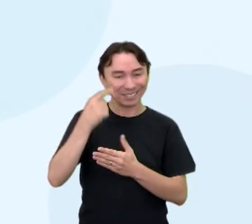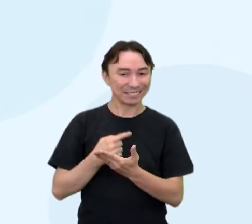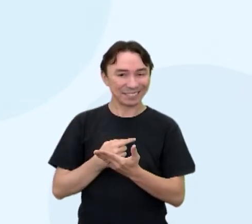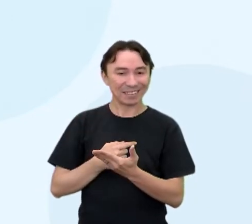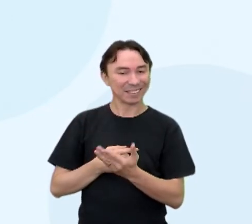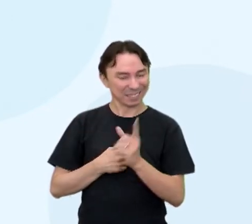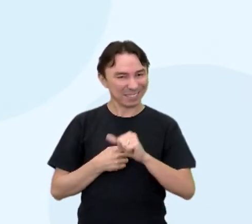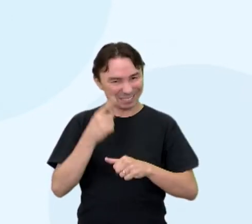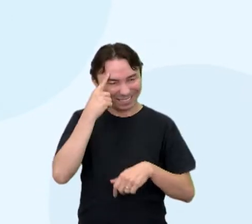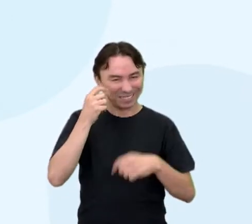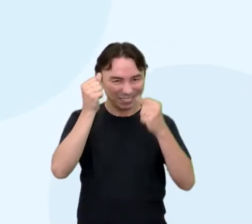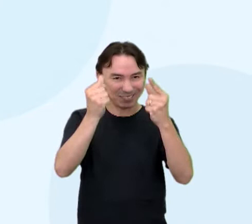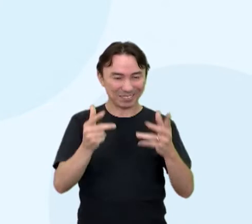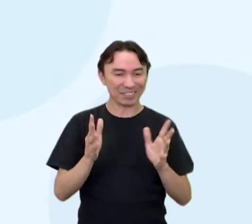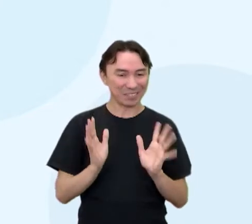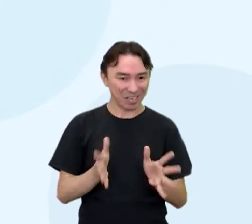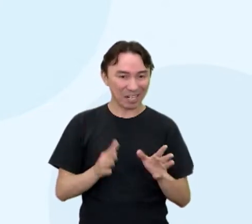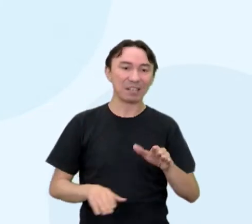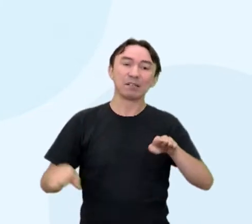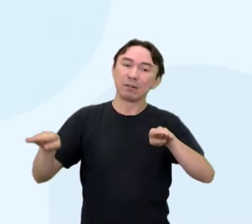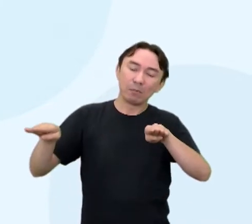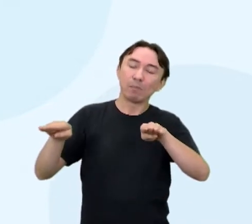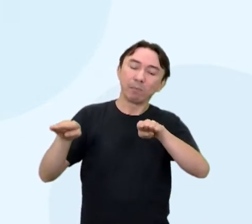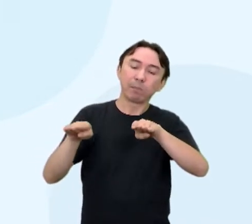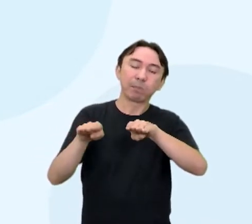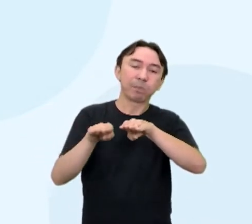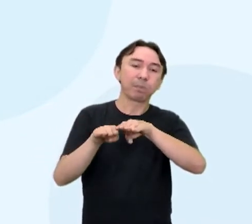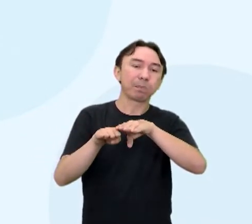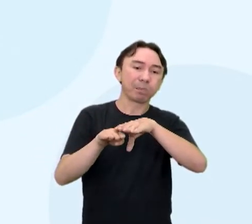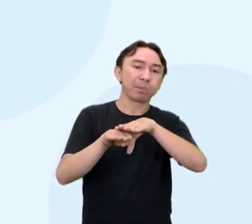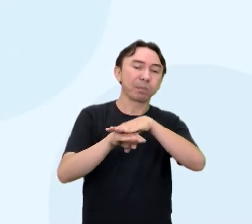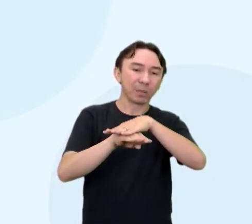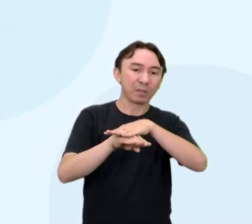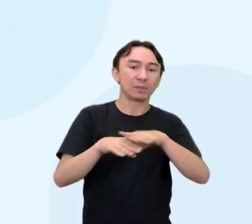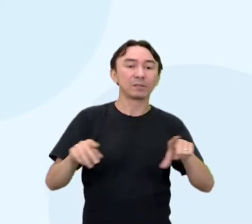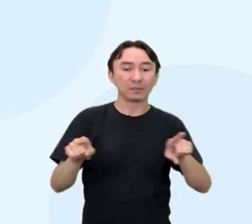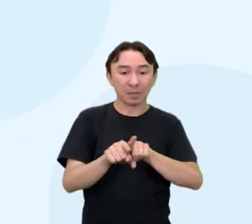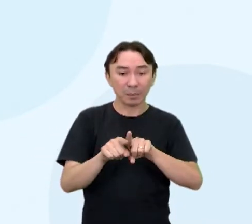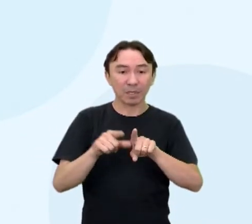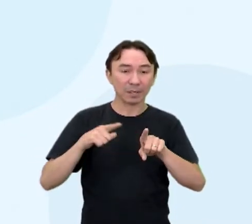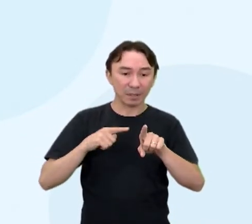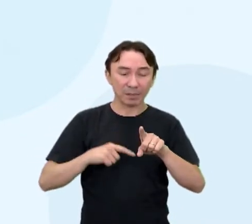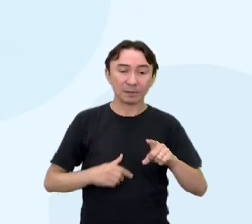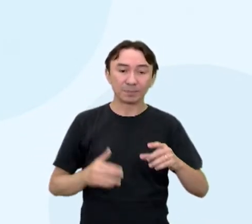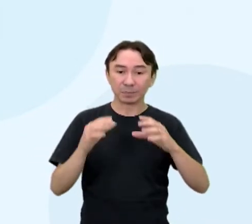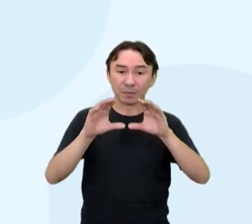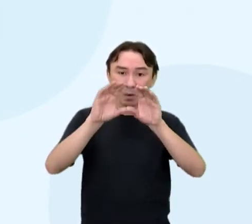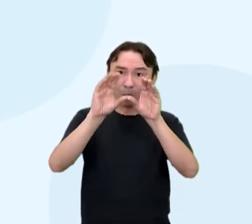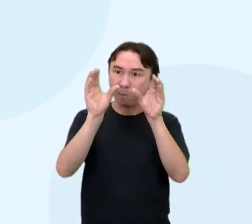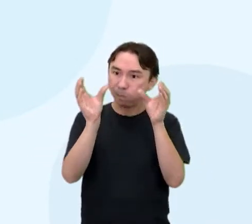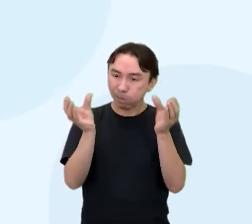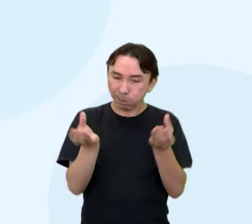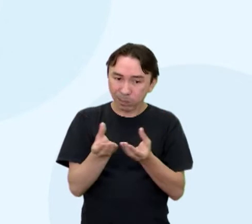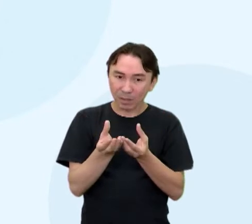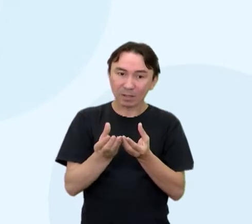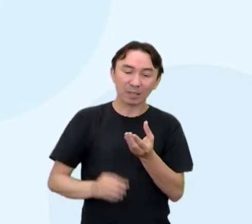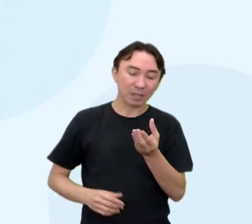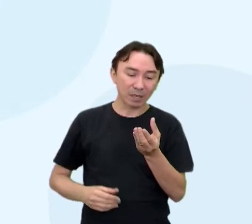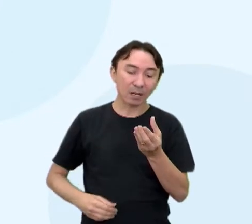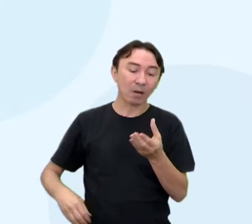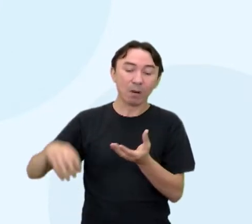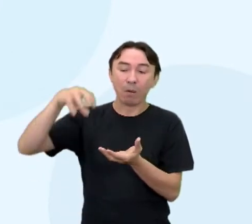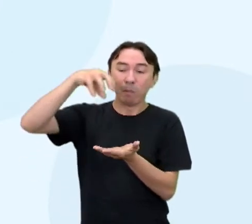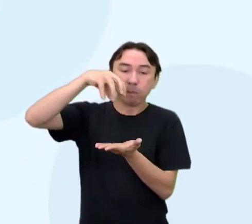subducção, né, como, né, nós temos aí também, né, o núcleo, né, que está logo abaixo do manto, né, tanto o núcleo